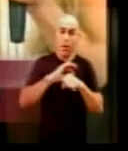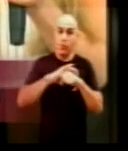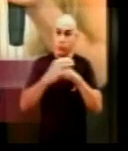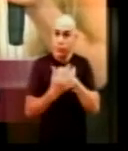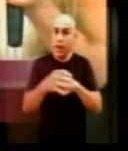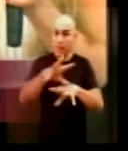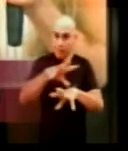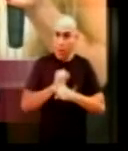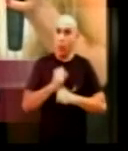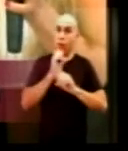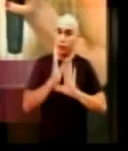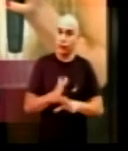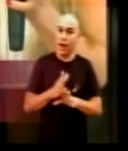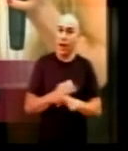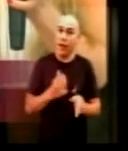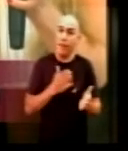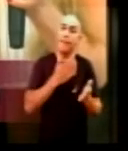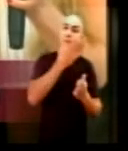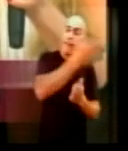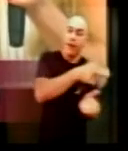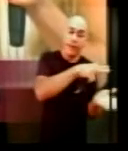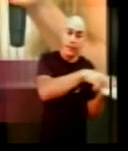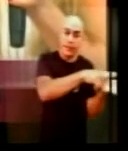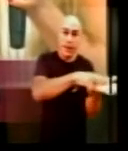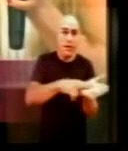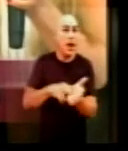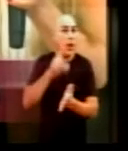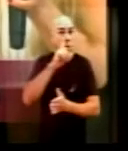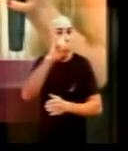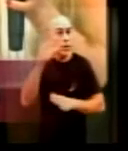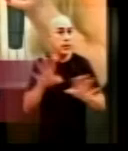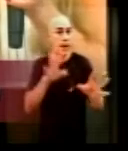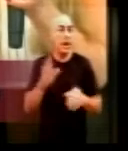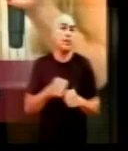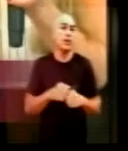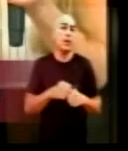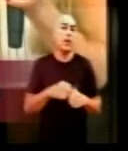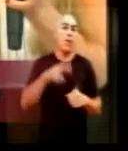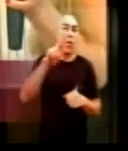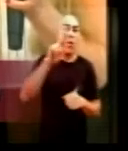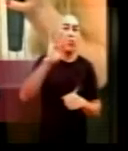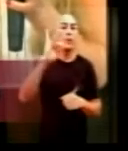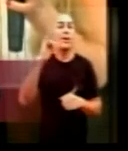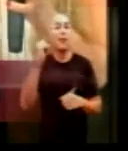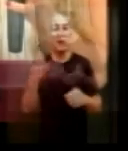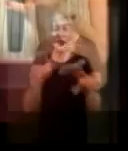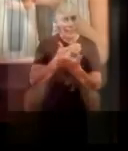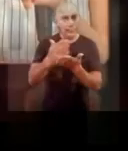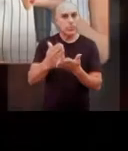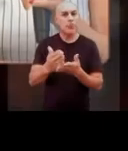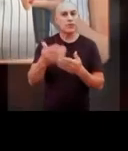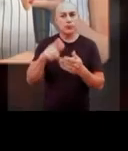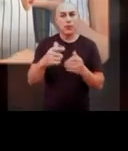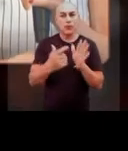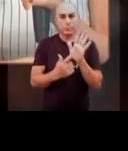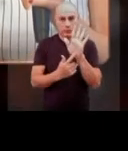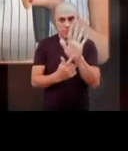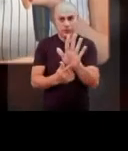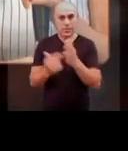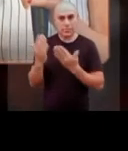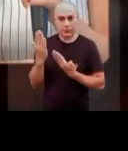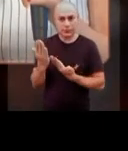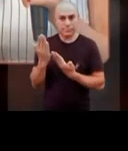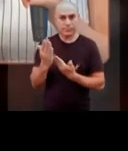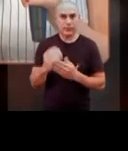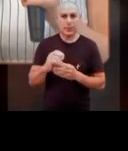risco de internar, ir para uma UTI. Então, é muito importante a gente garantir essa estrutura do serviço de saúde. Próximo. Nesse slide, os